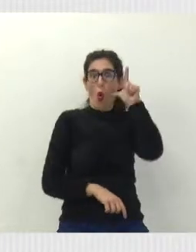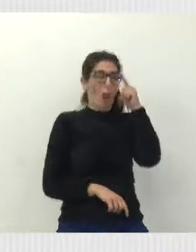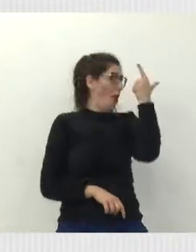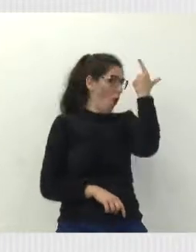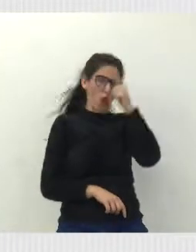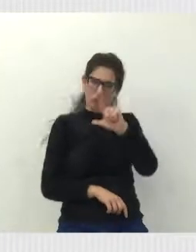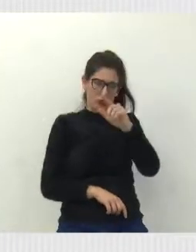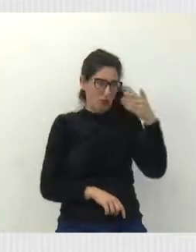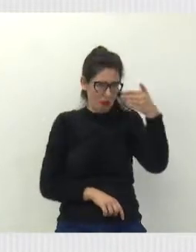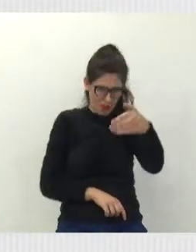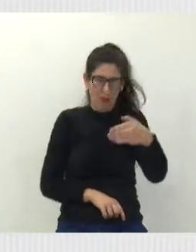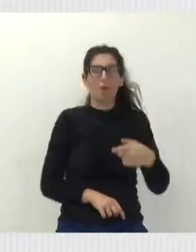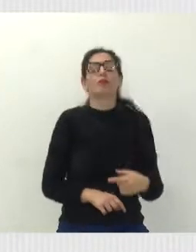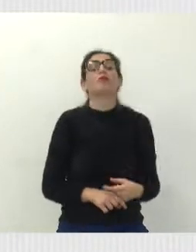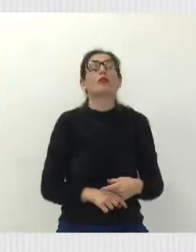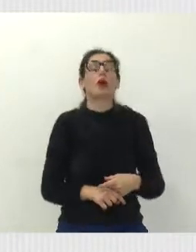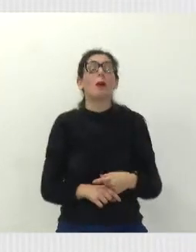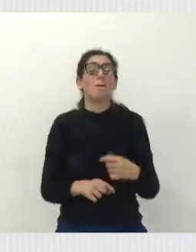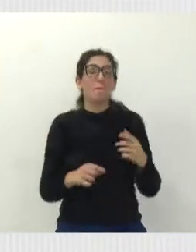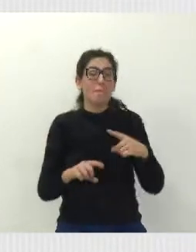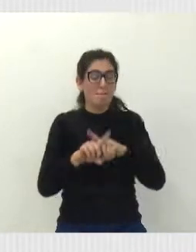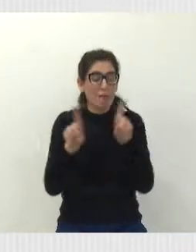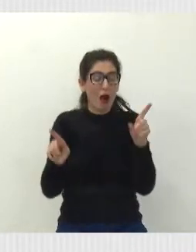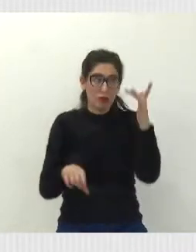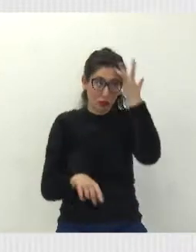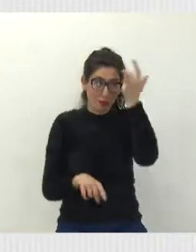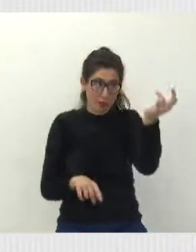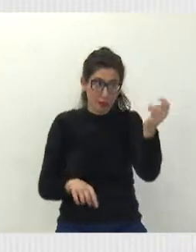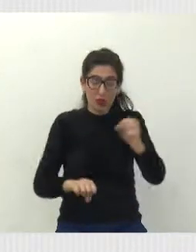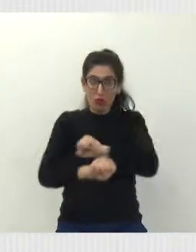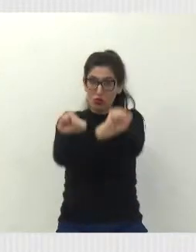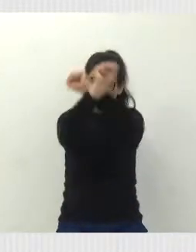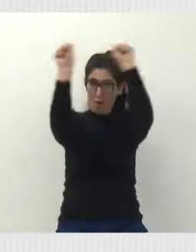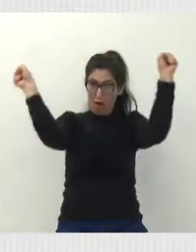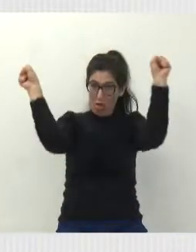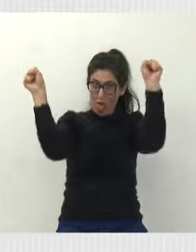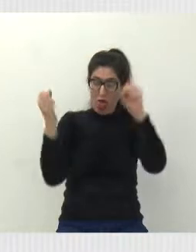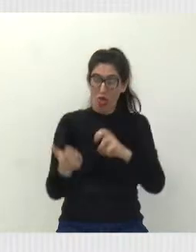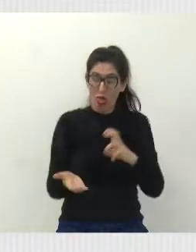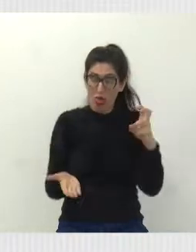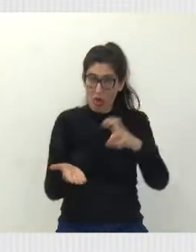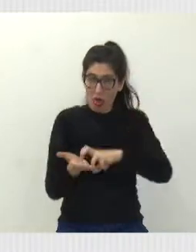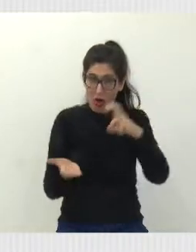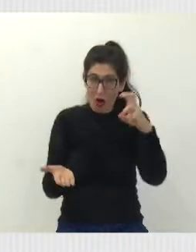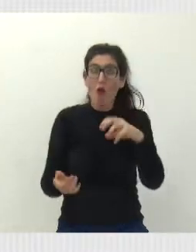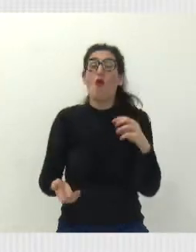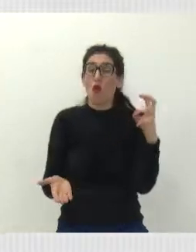tinha um compromisso, mas amanhã cedo eu vou lá verificar, porque a gente sabe que aquele terreno é um terreno de